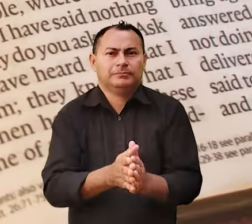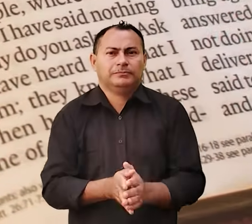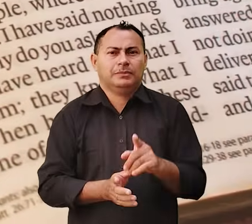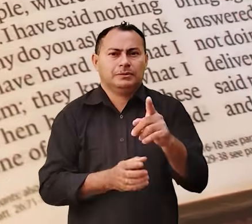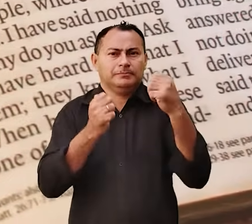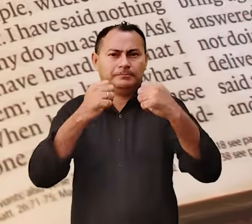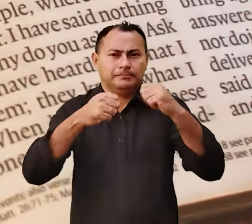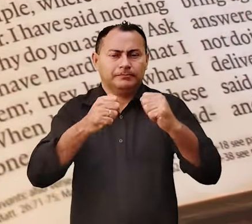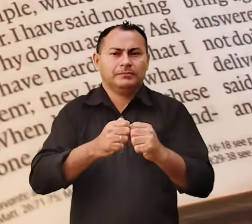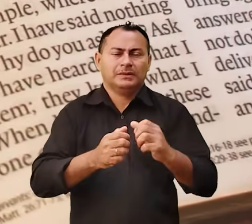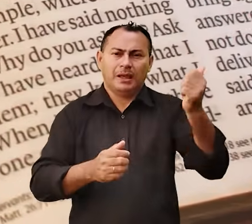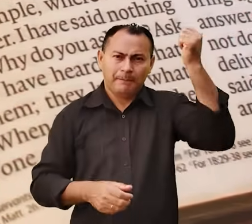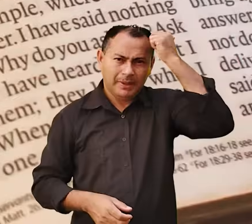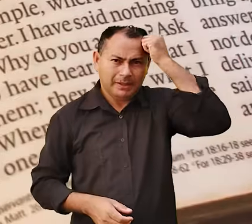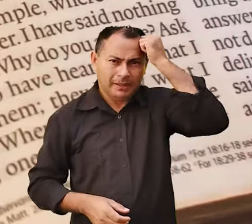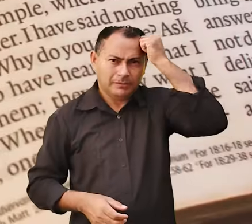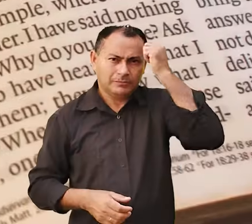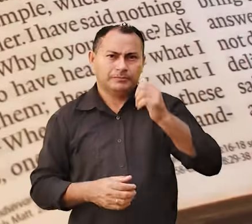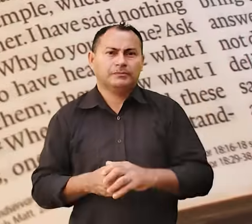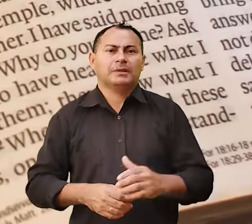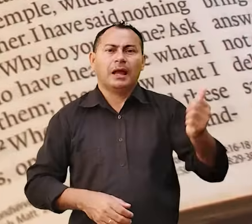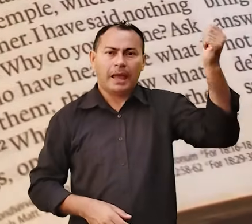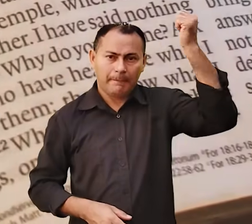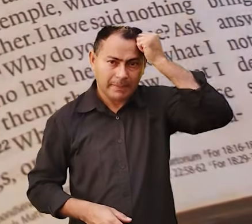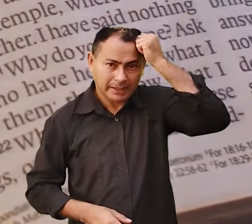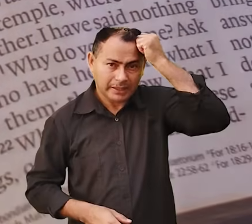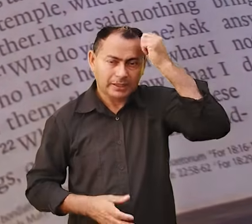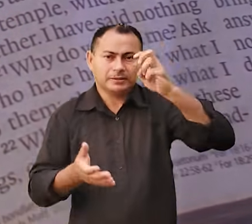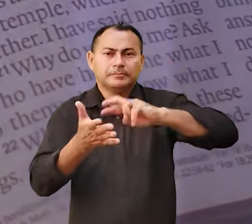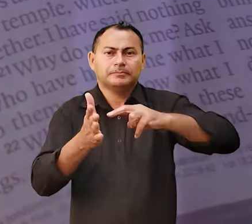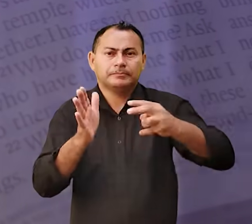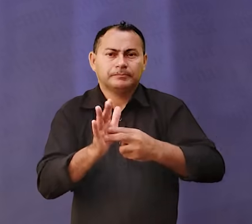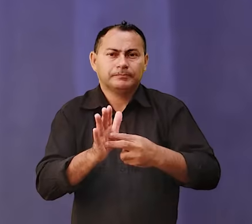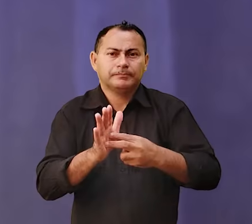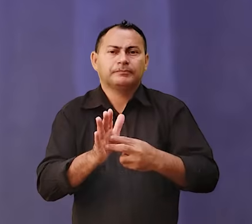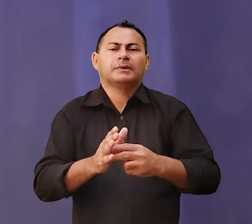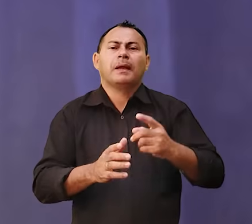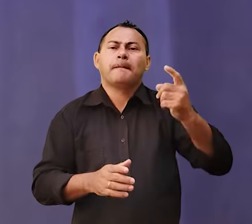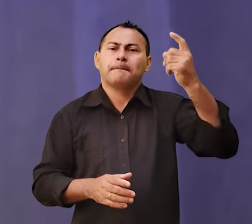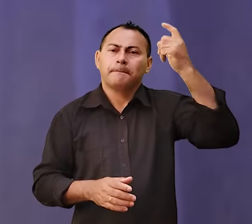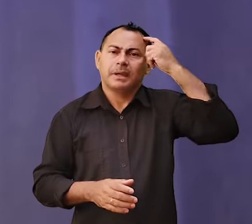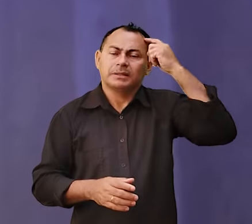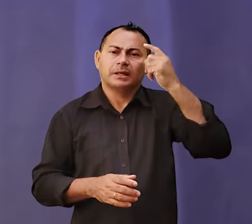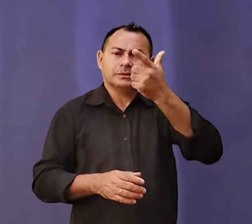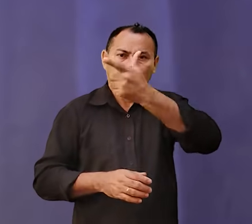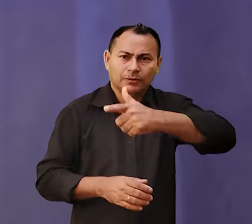caminhos. Vocês precisam se arrepender. Arrepender-se significa